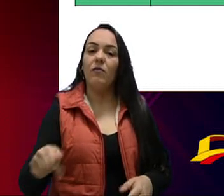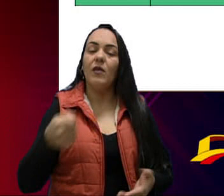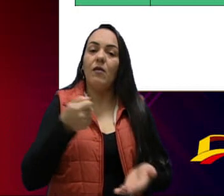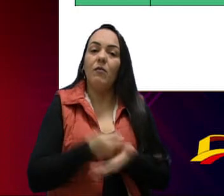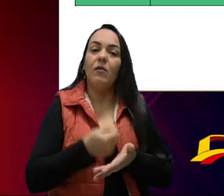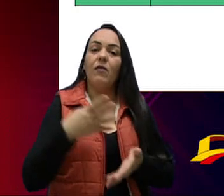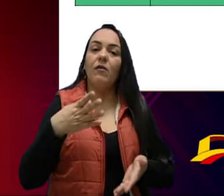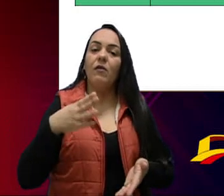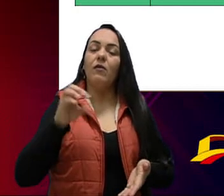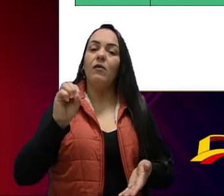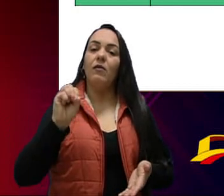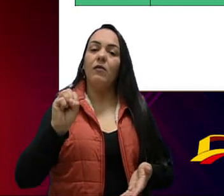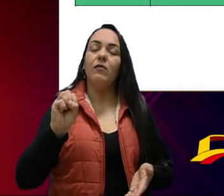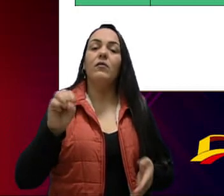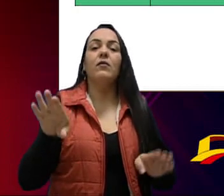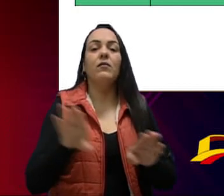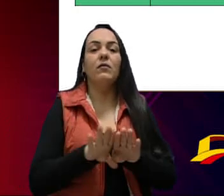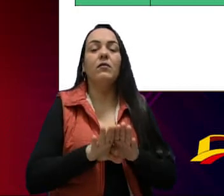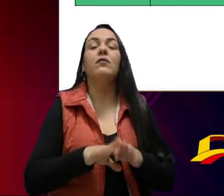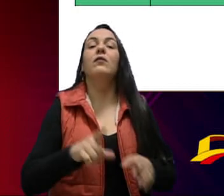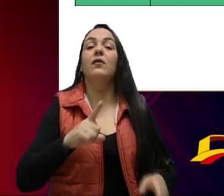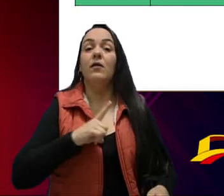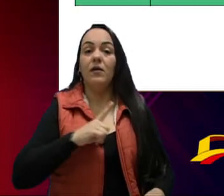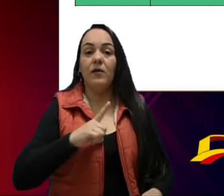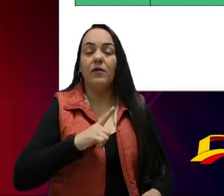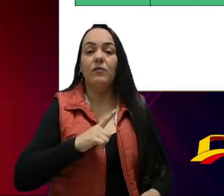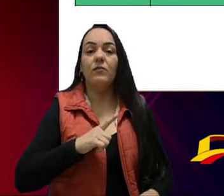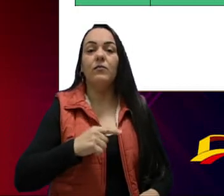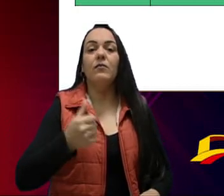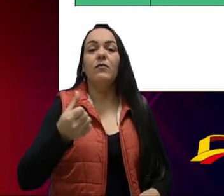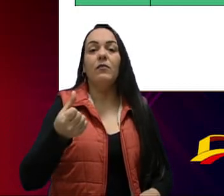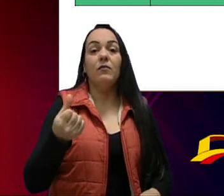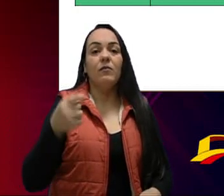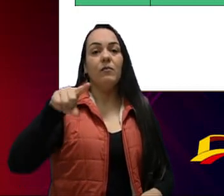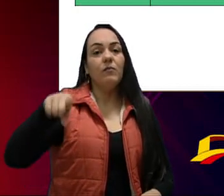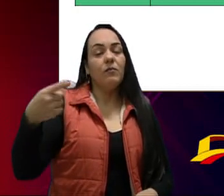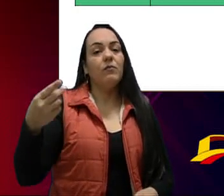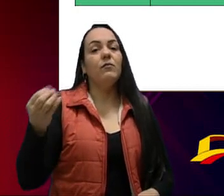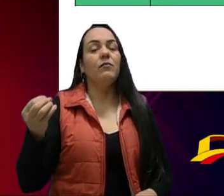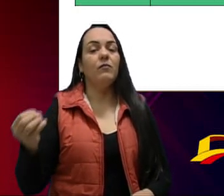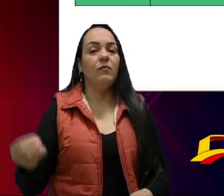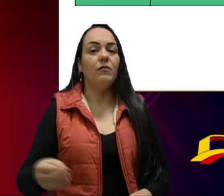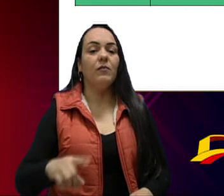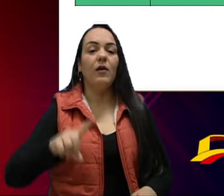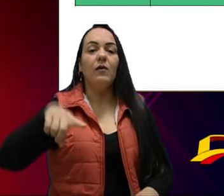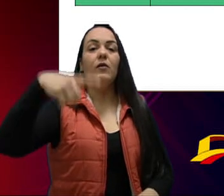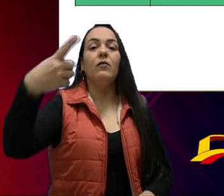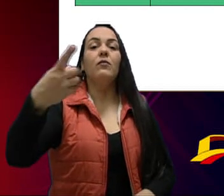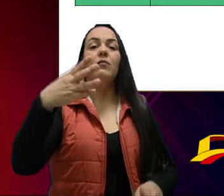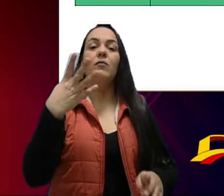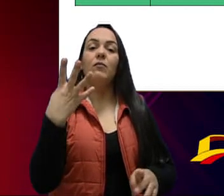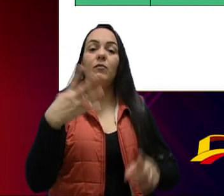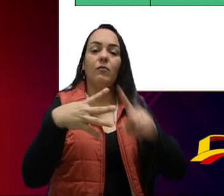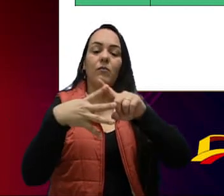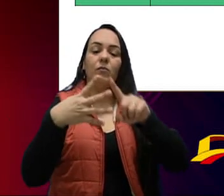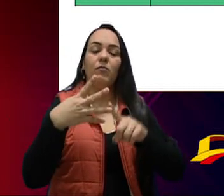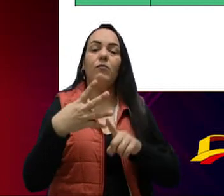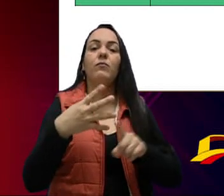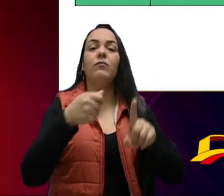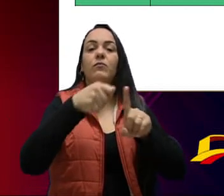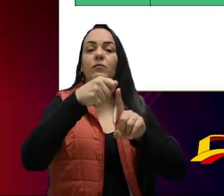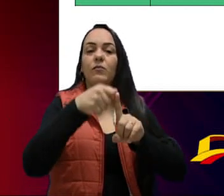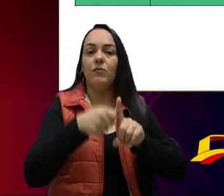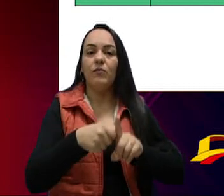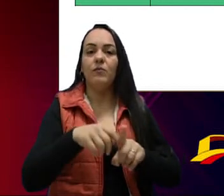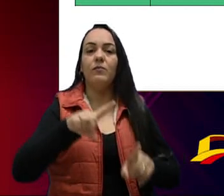tenta 37 reservado mas ainda sobrou seis milhões isso vai passar para o próximo quadrimestre isso é para o exercício correto tá